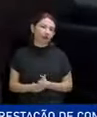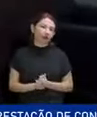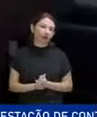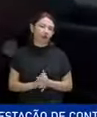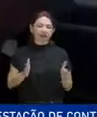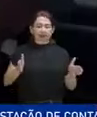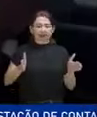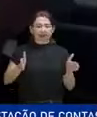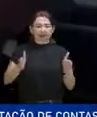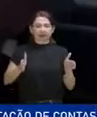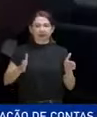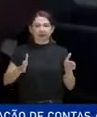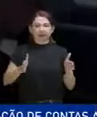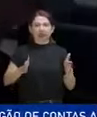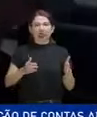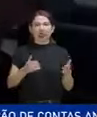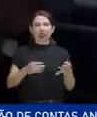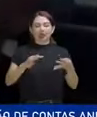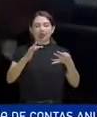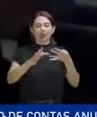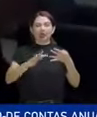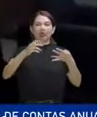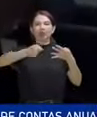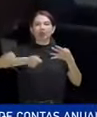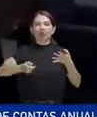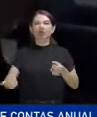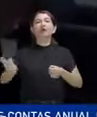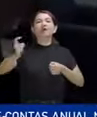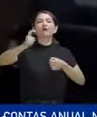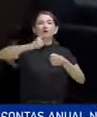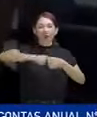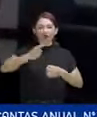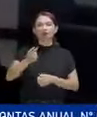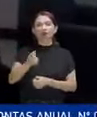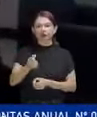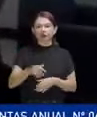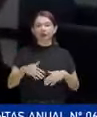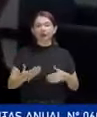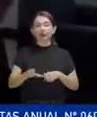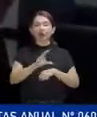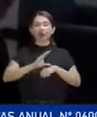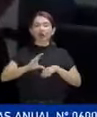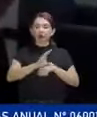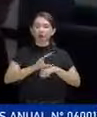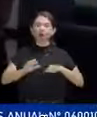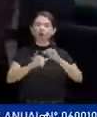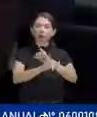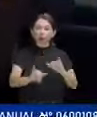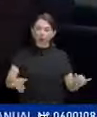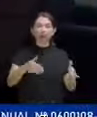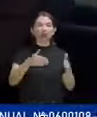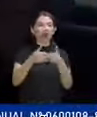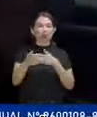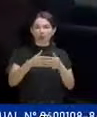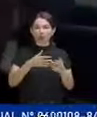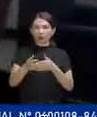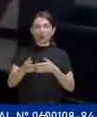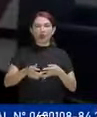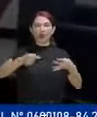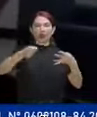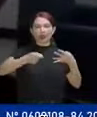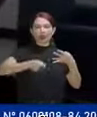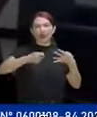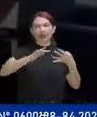uma restrição, uma sanção, ou seja, de devolução do gasto. E a própria Constituição nos informa que qualquer tipo de